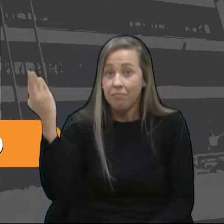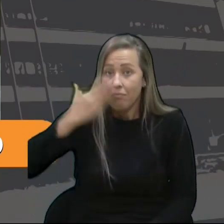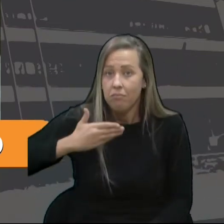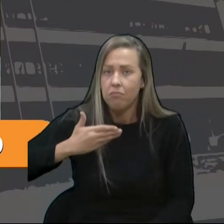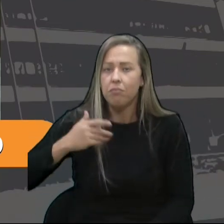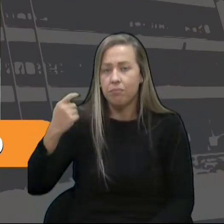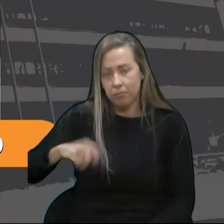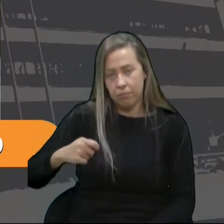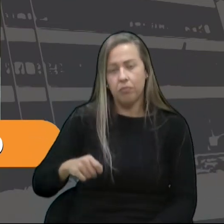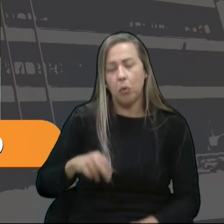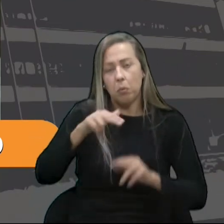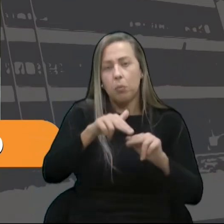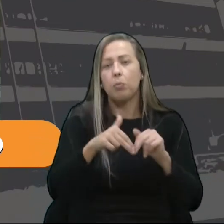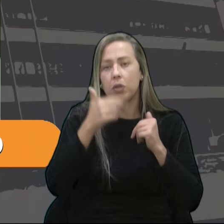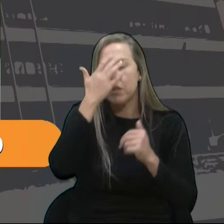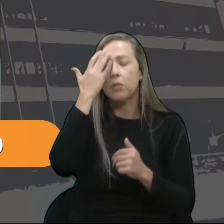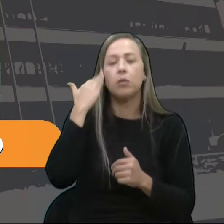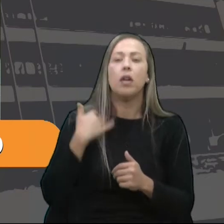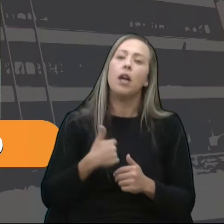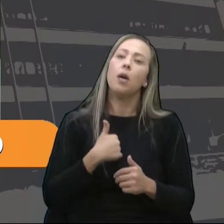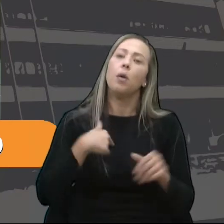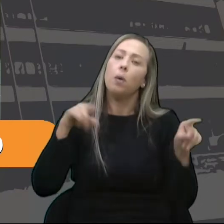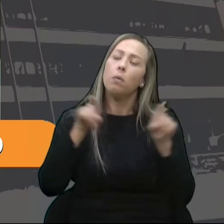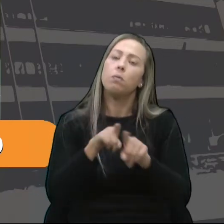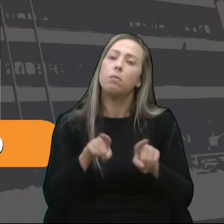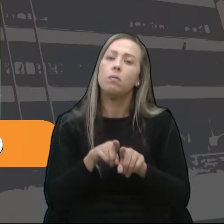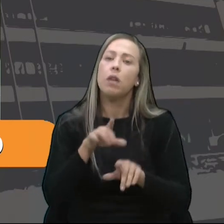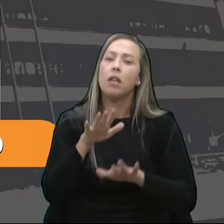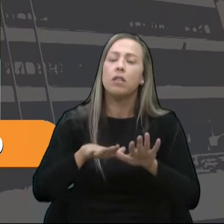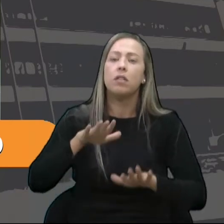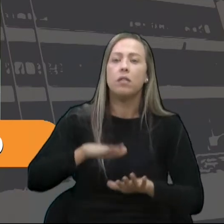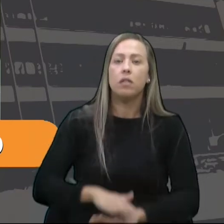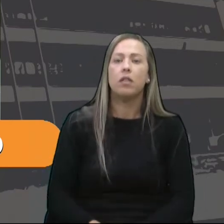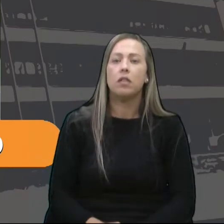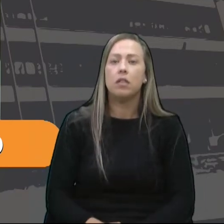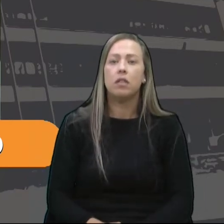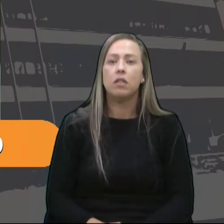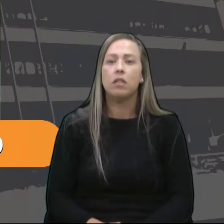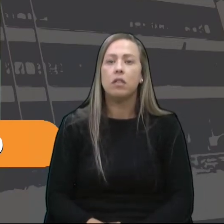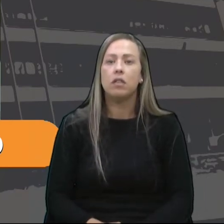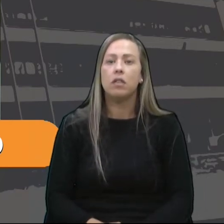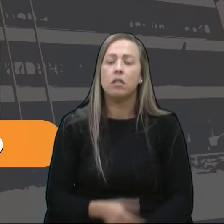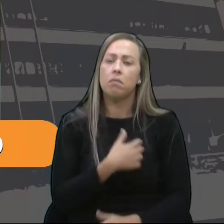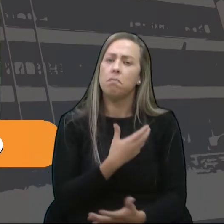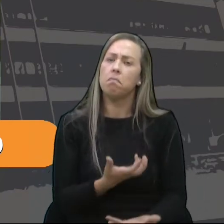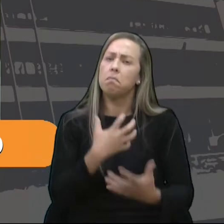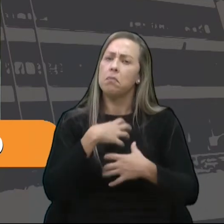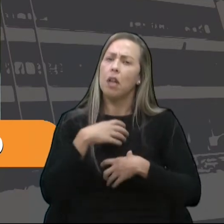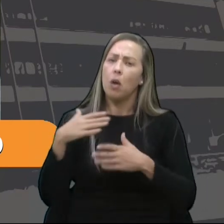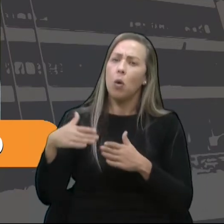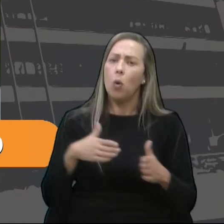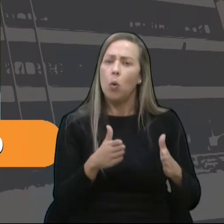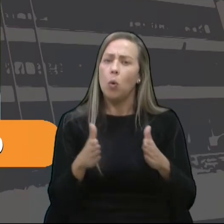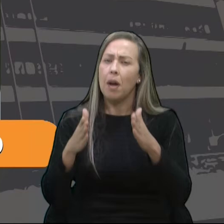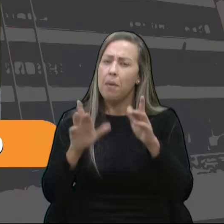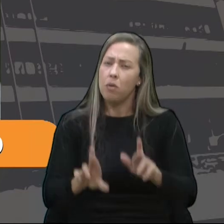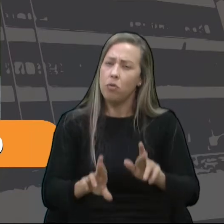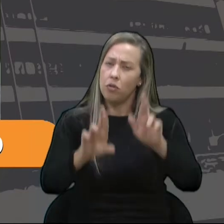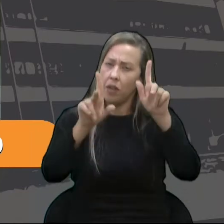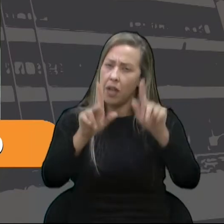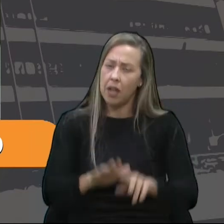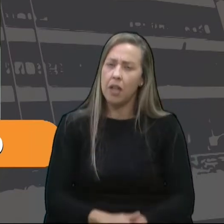Então, nesse aspecto, eu talvez até iria num caminho um pouco